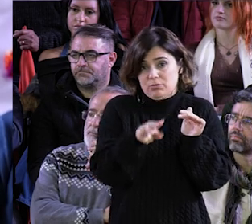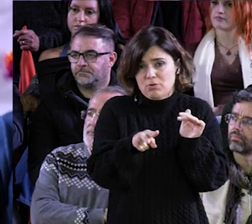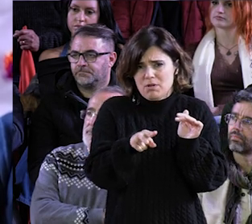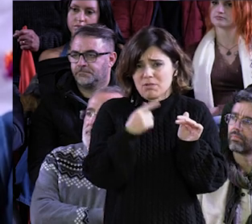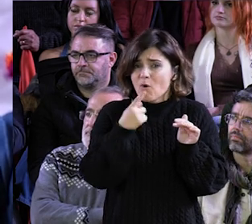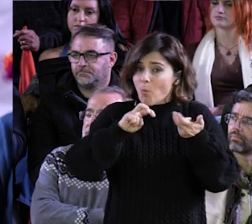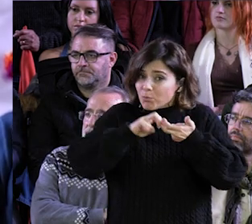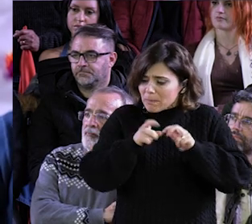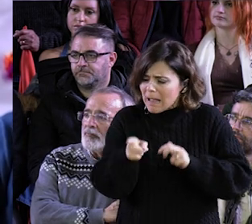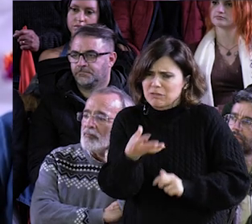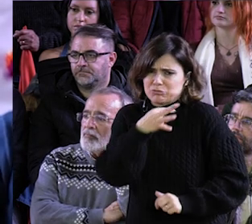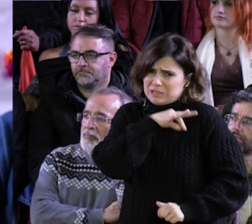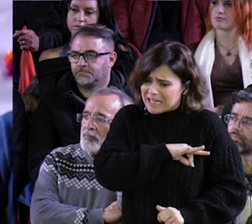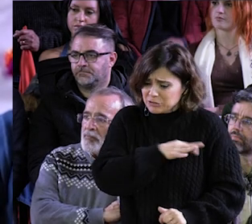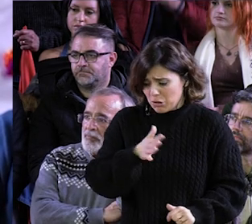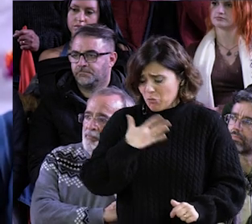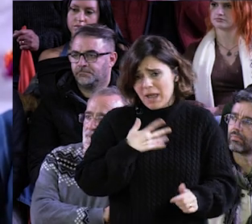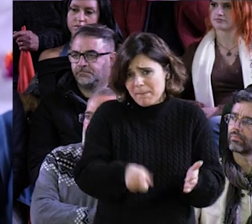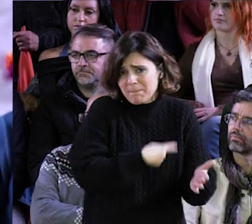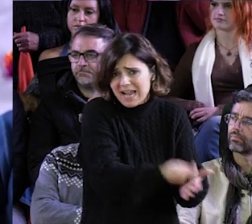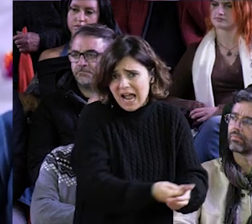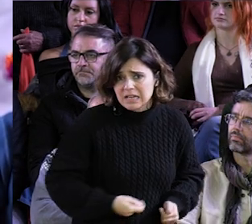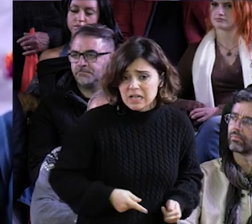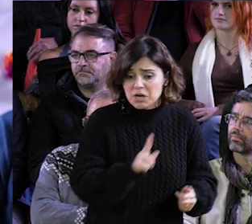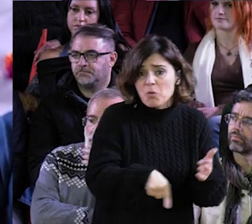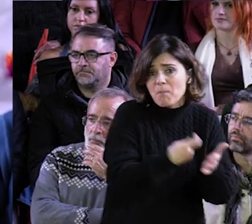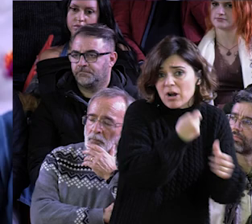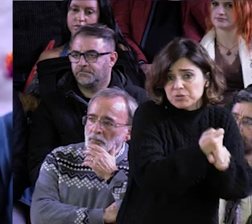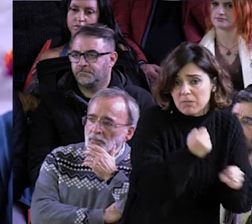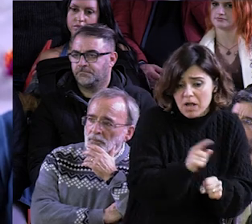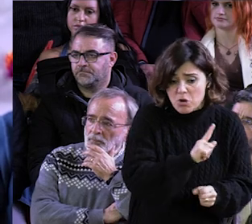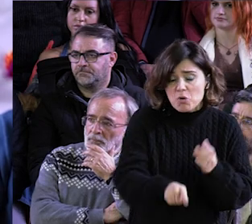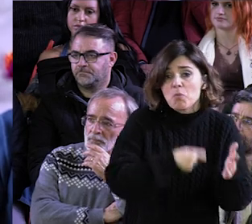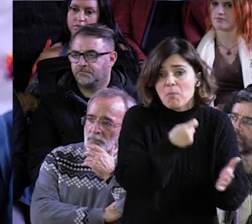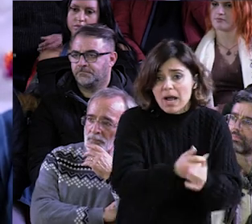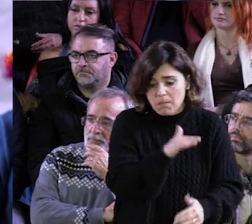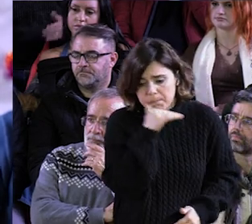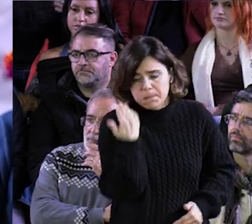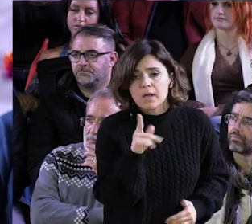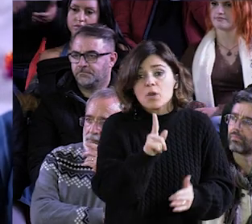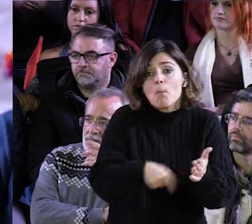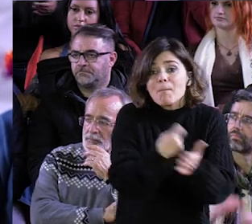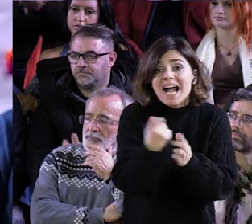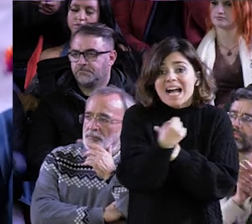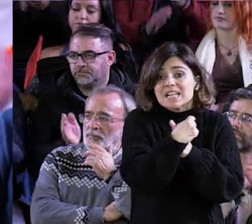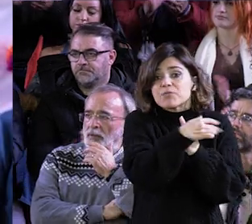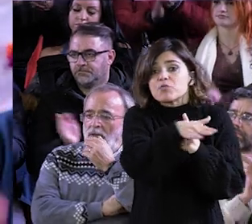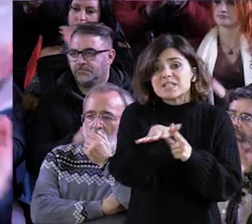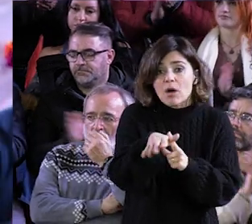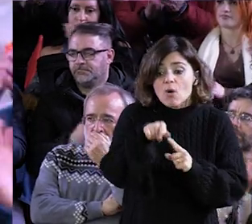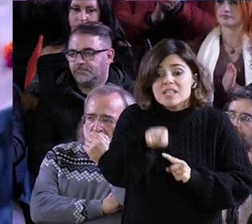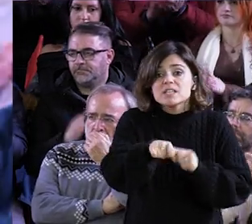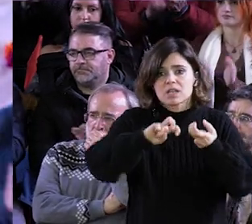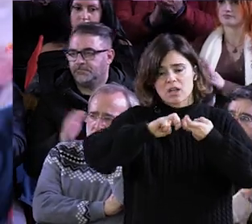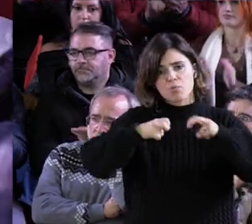dos salários que não lhes querem pagar, que não lhe paga o trabalho, que não paga a competência, que não paga a formação que temos. Esse é que é o problema, não